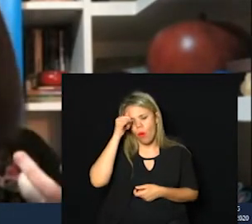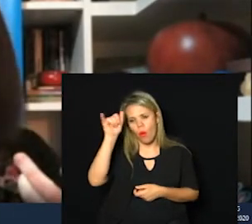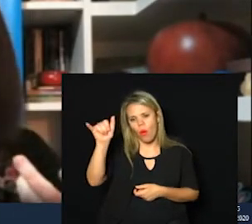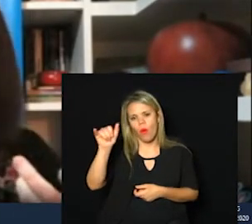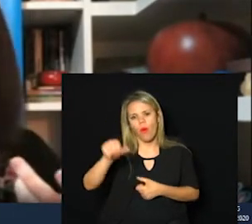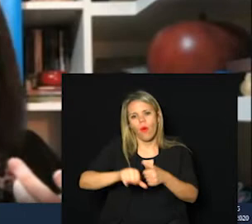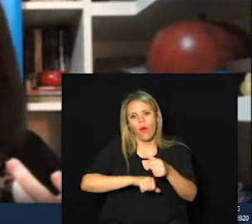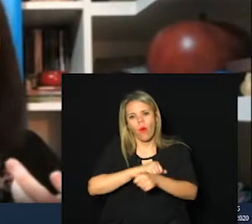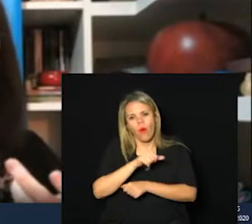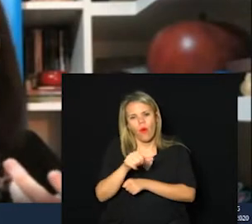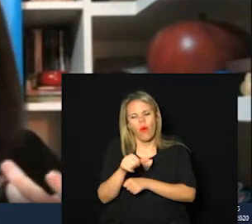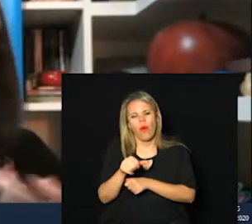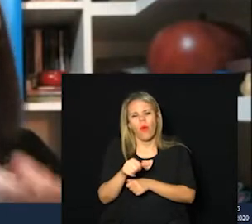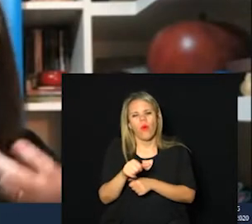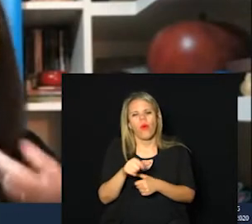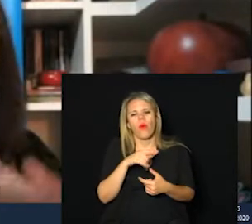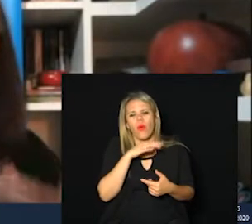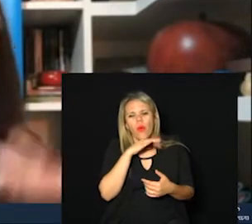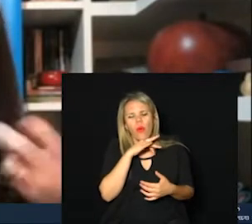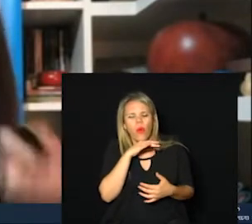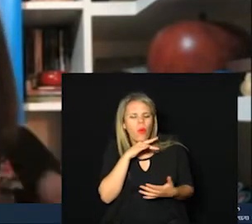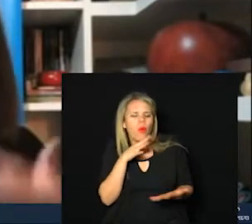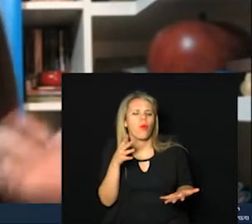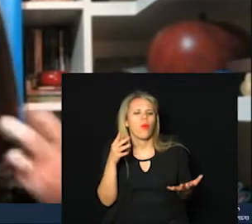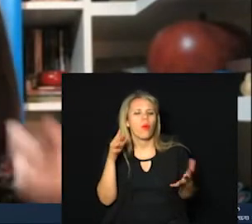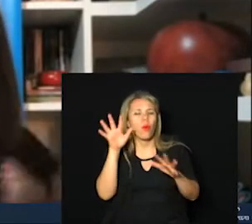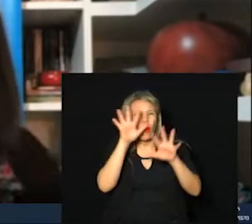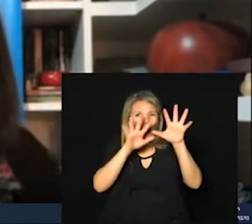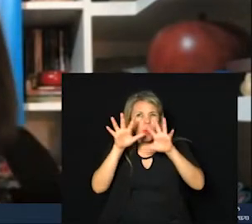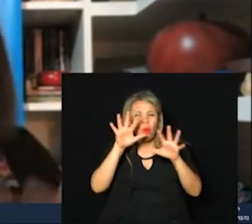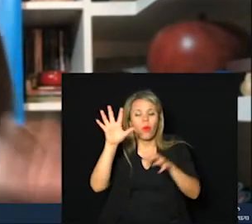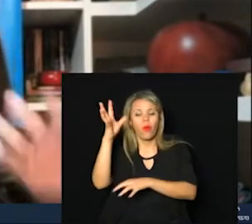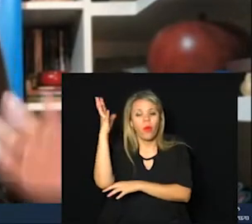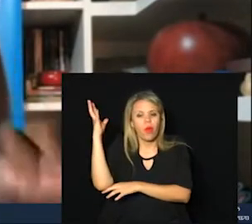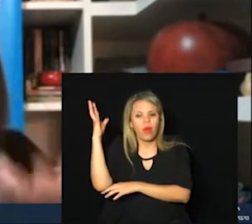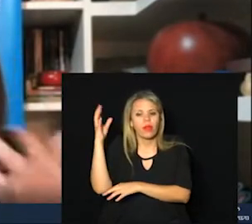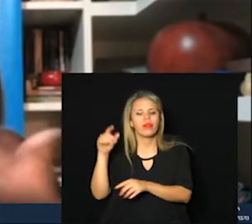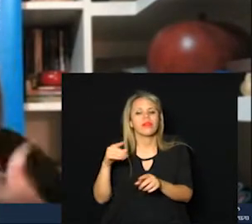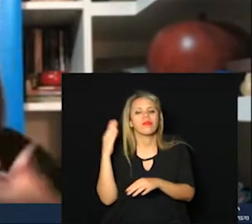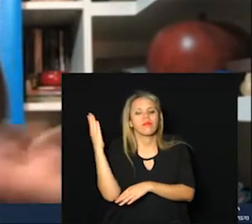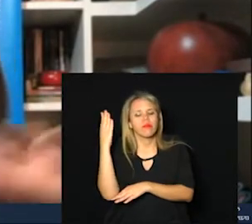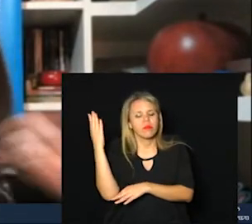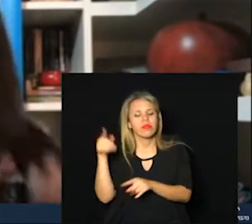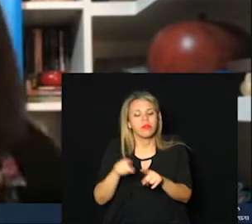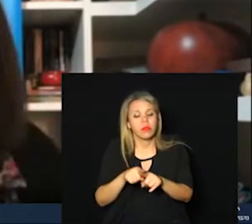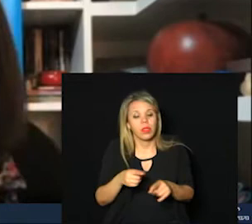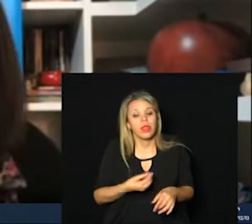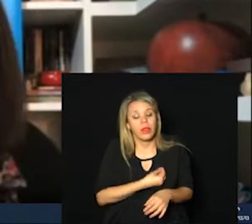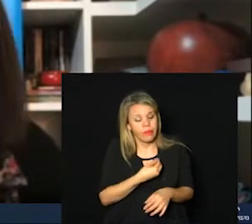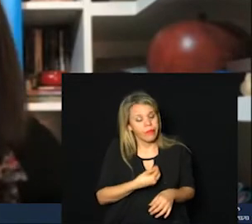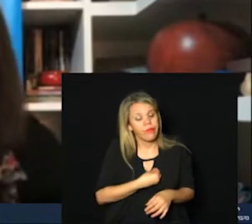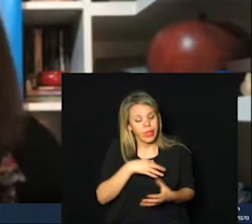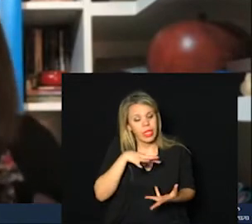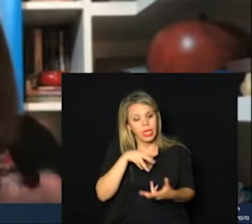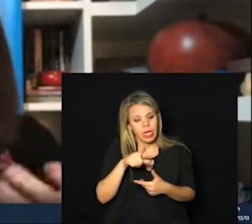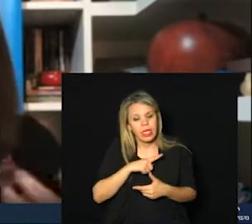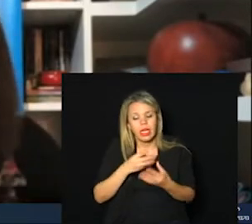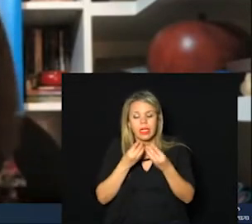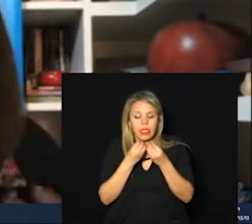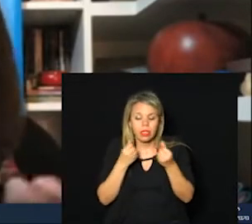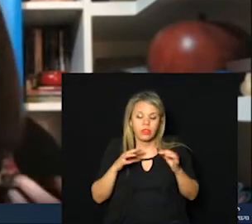mudança climática, que permite que a vida na Terra seja uma vida de qualidade. Nós somos